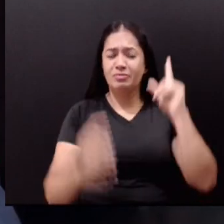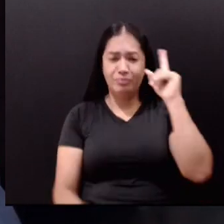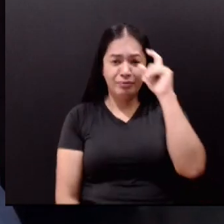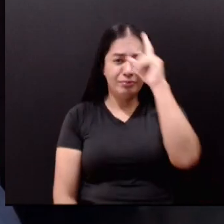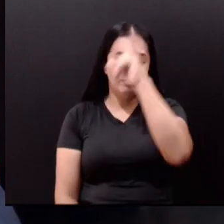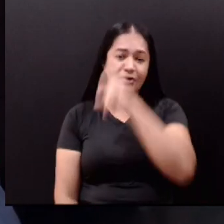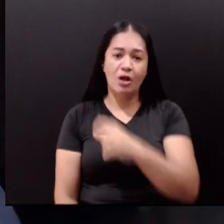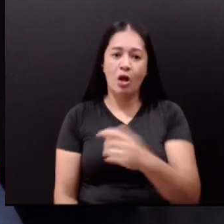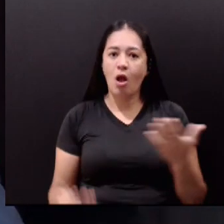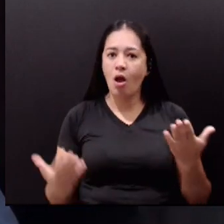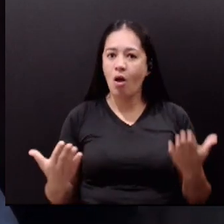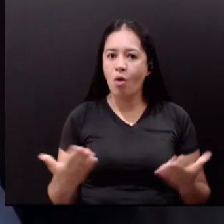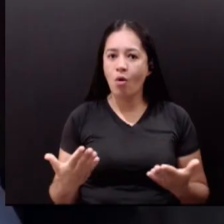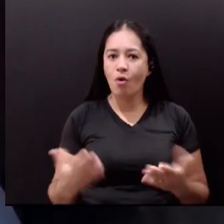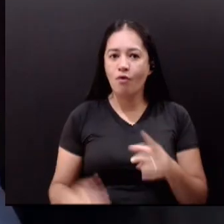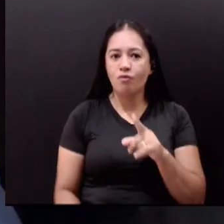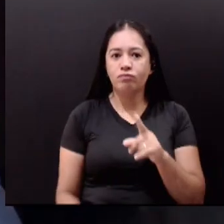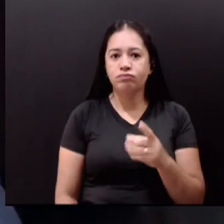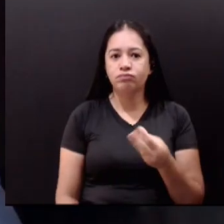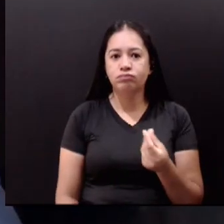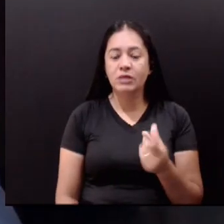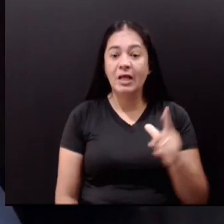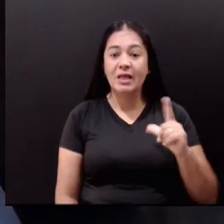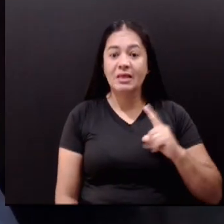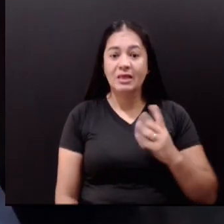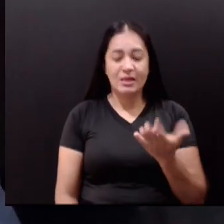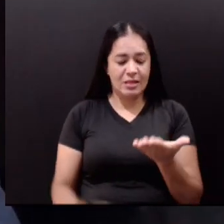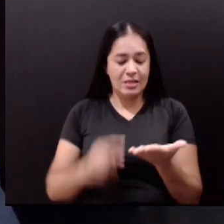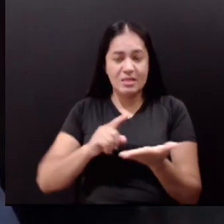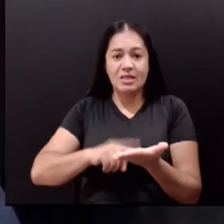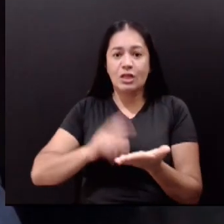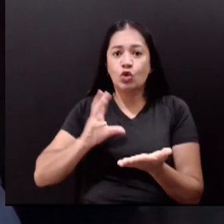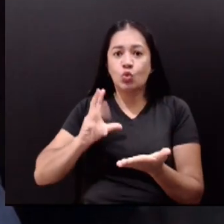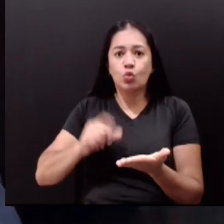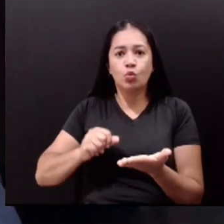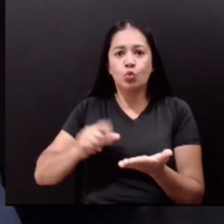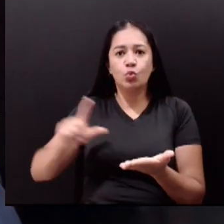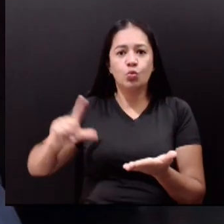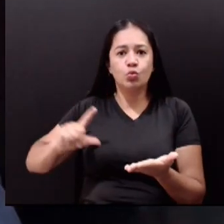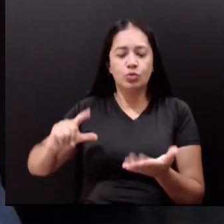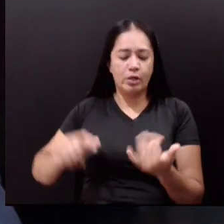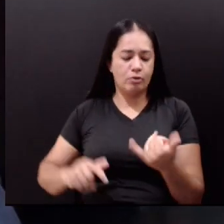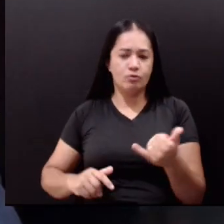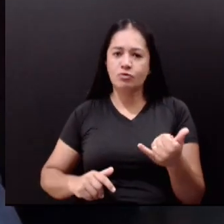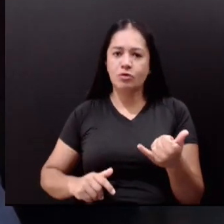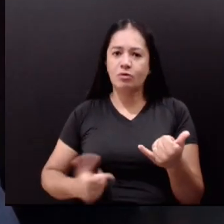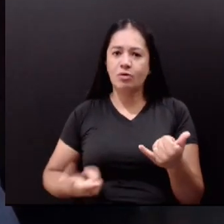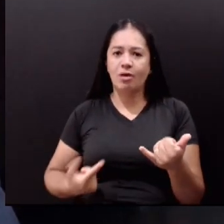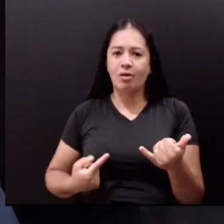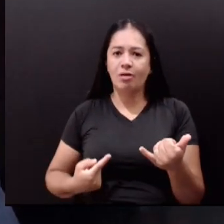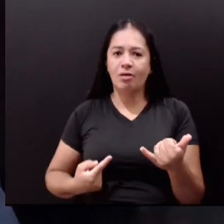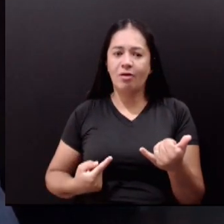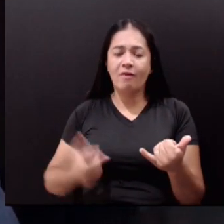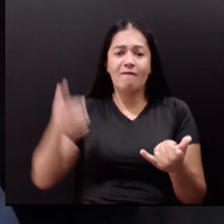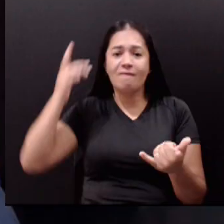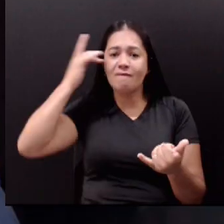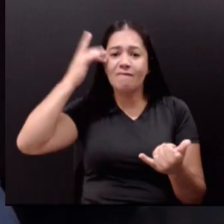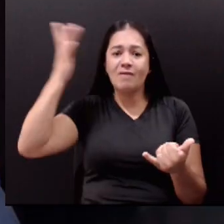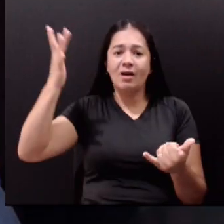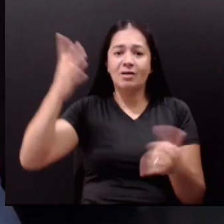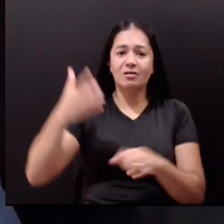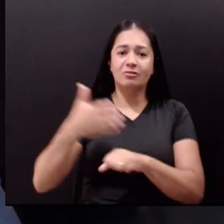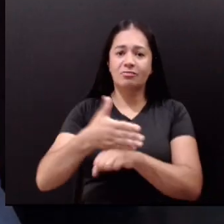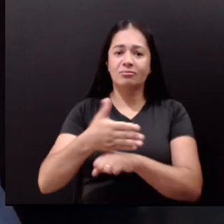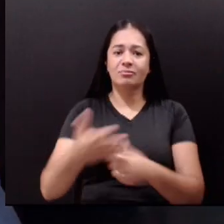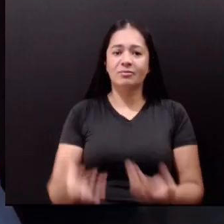dia, você tem tudo na palma da sua mão, literalmente, né. O celular está ali, com muito fácil acesso. Então, eh,